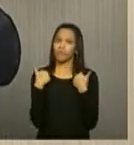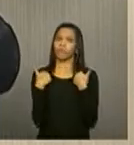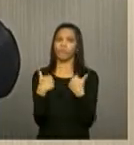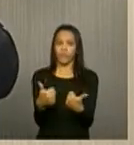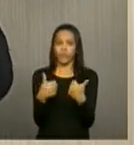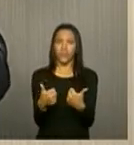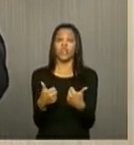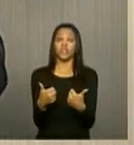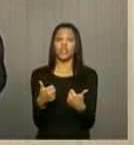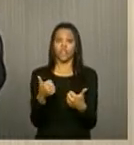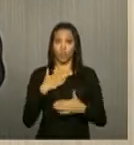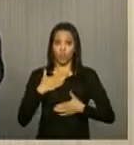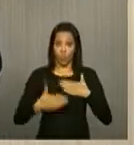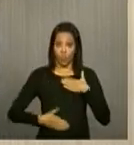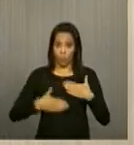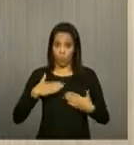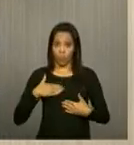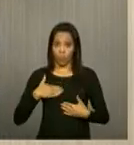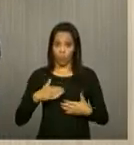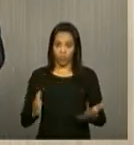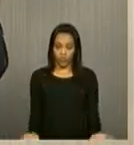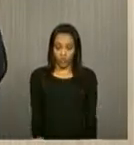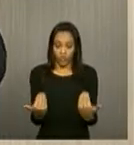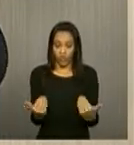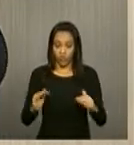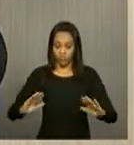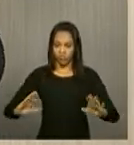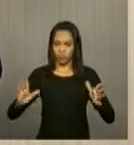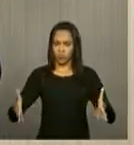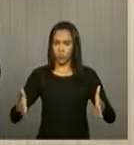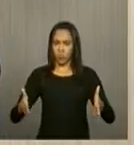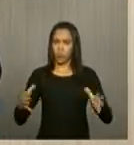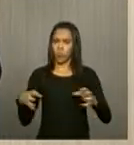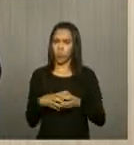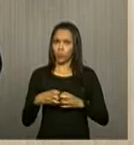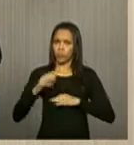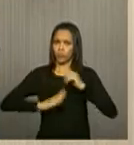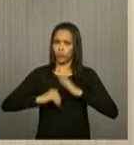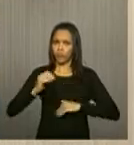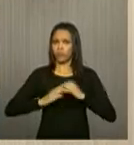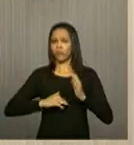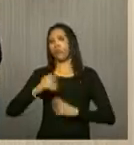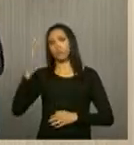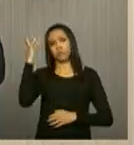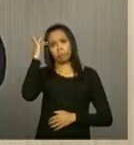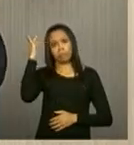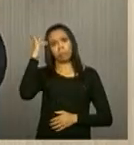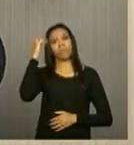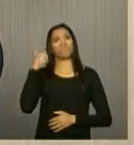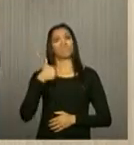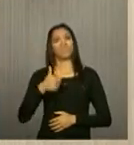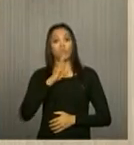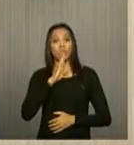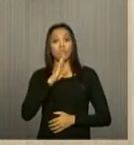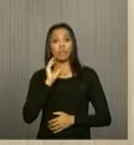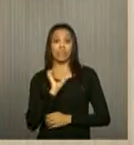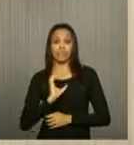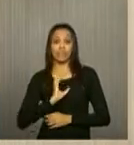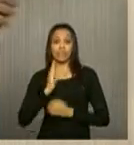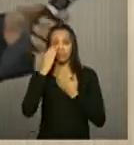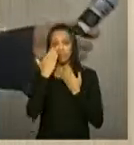que a exumação ea perícia foram feitos por uma equipe de mais alto nível com grande rigor científico